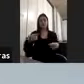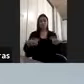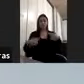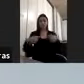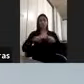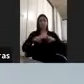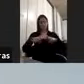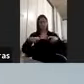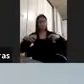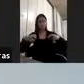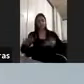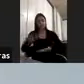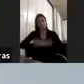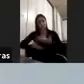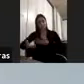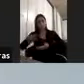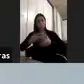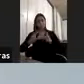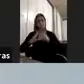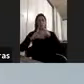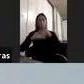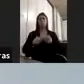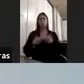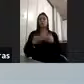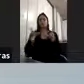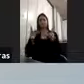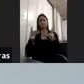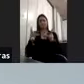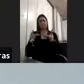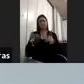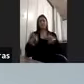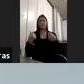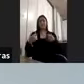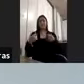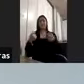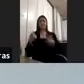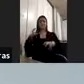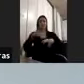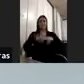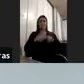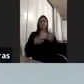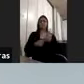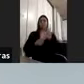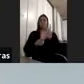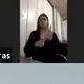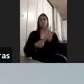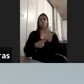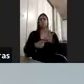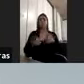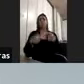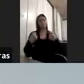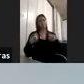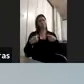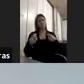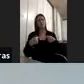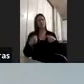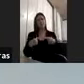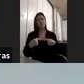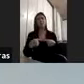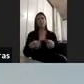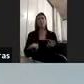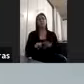né, que se discuta as outras alternativas. Pode propor PDV, que pode ser discutido. São opções. O layoff